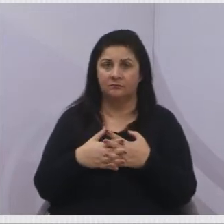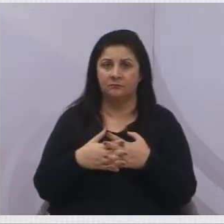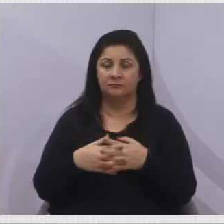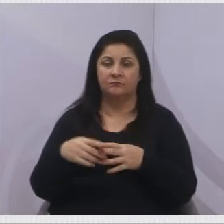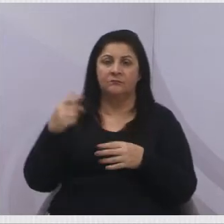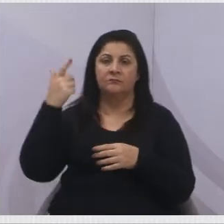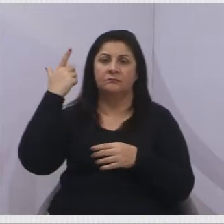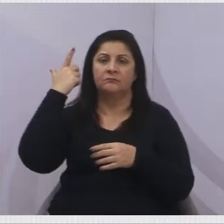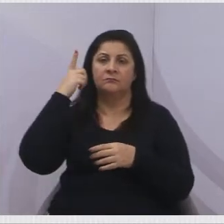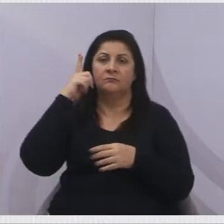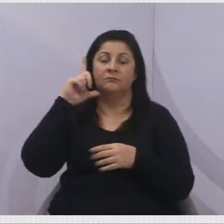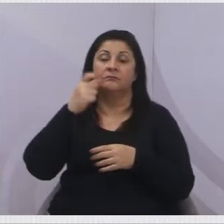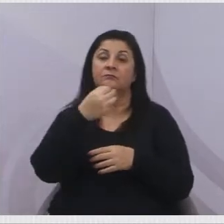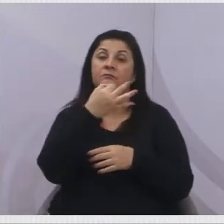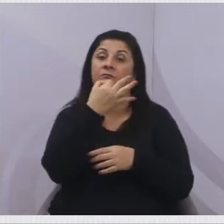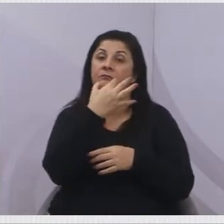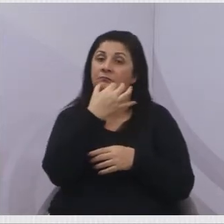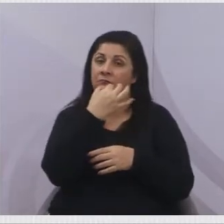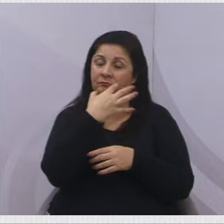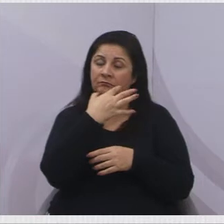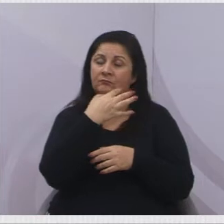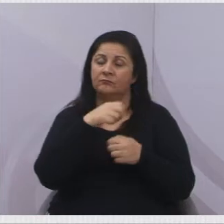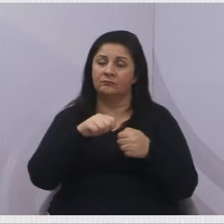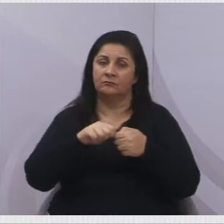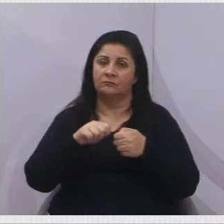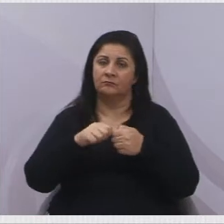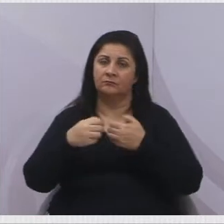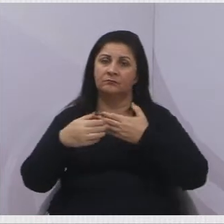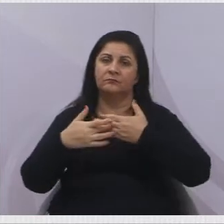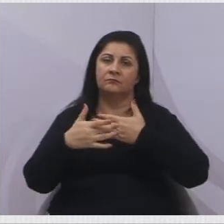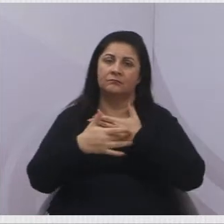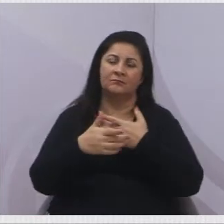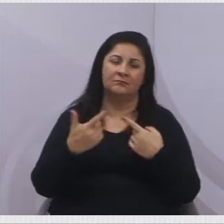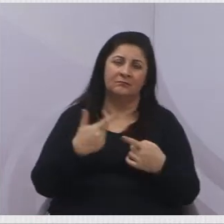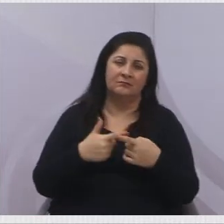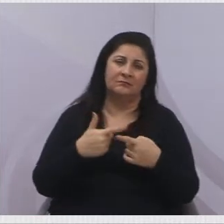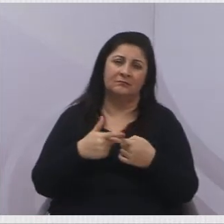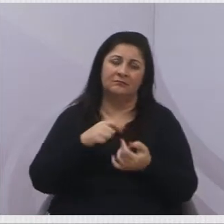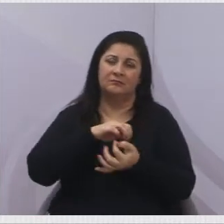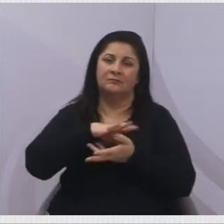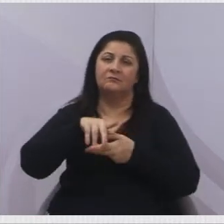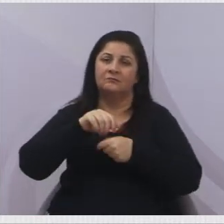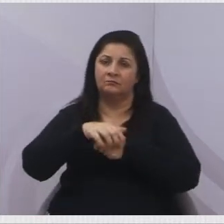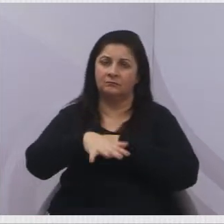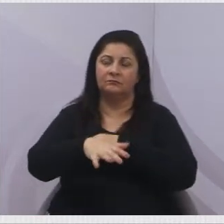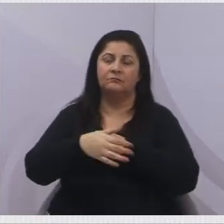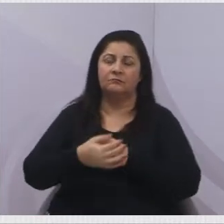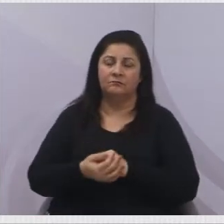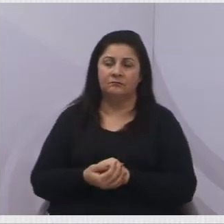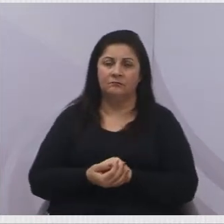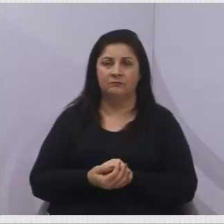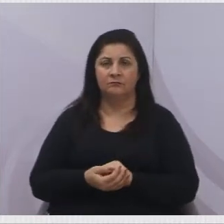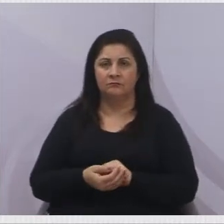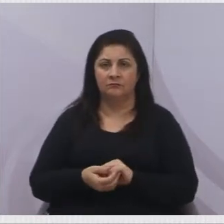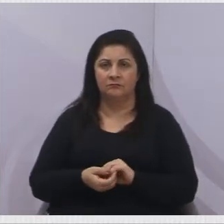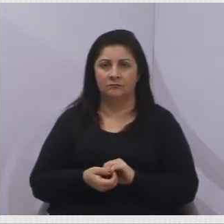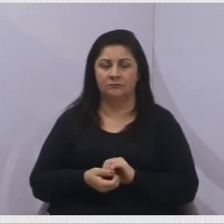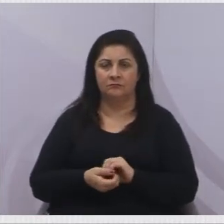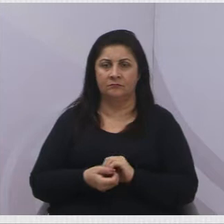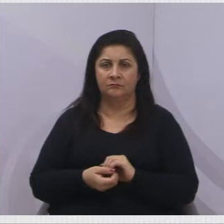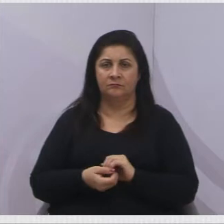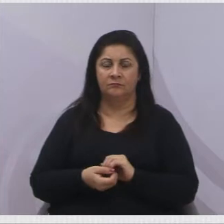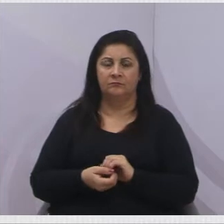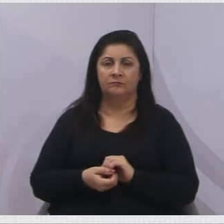dos sedativos, em função da pandemia e de todos os desdobramentos, né, que a